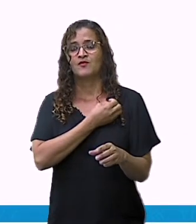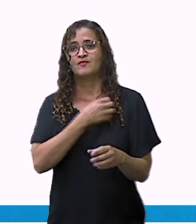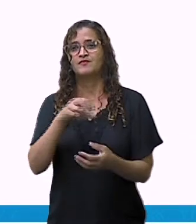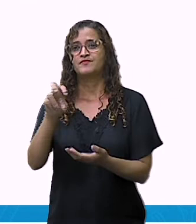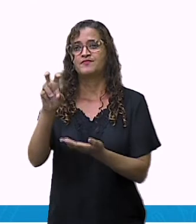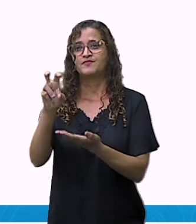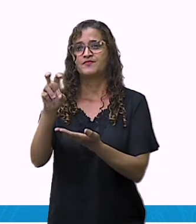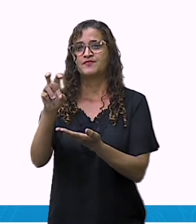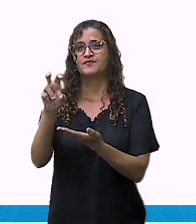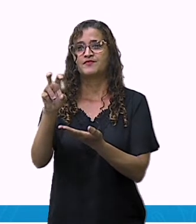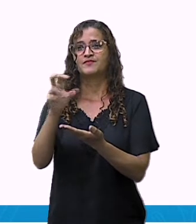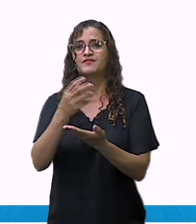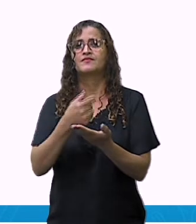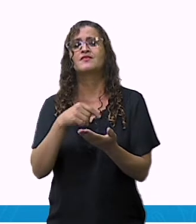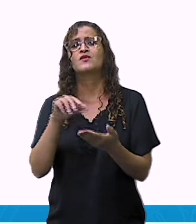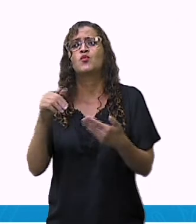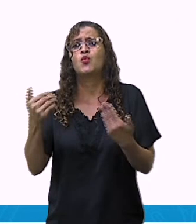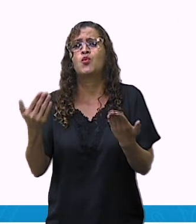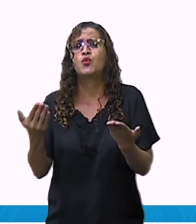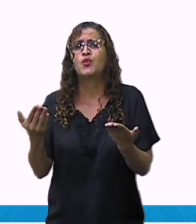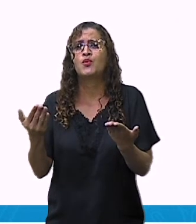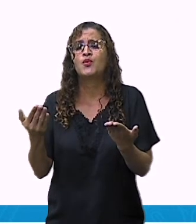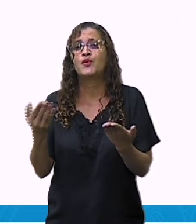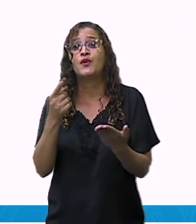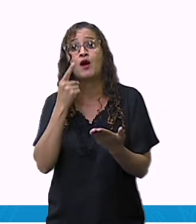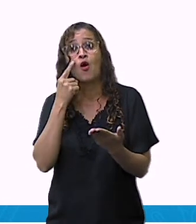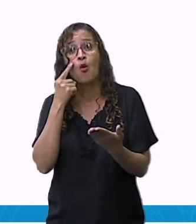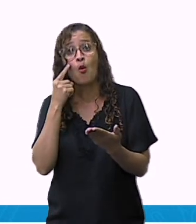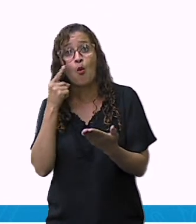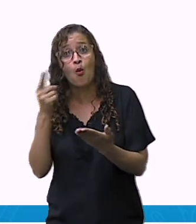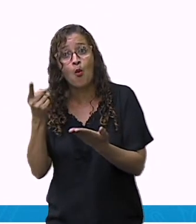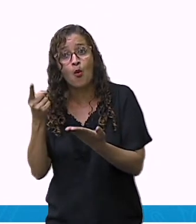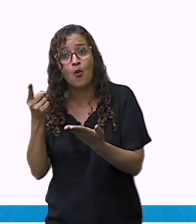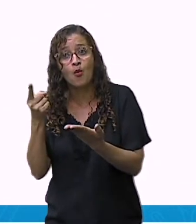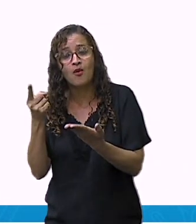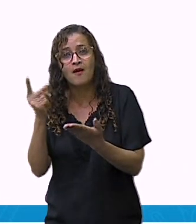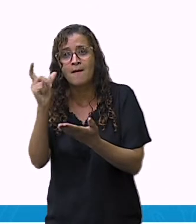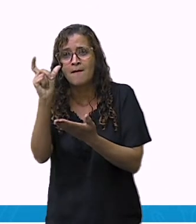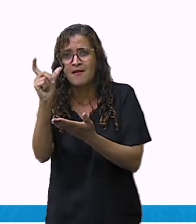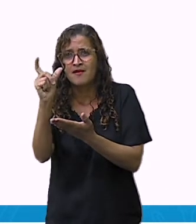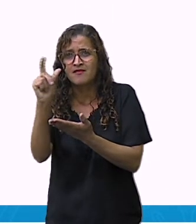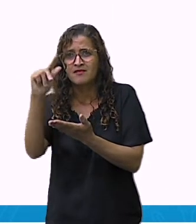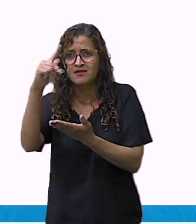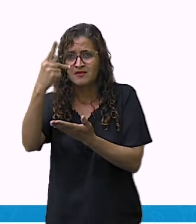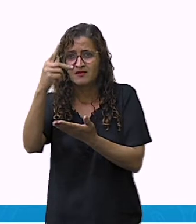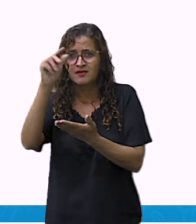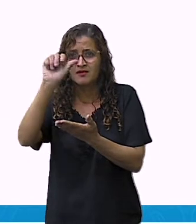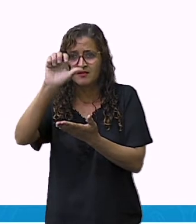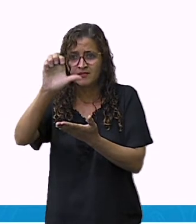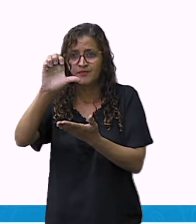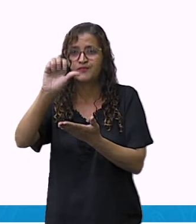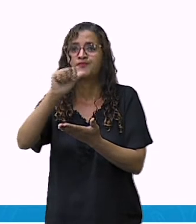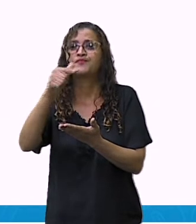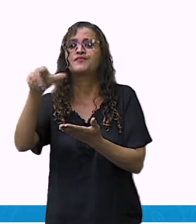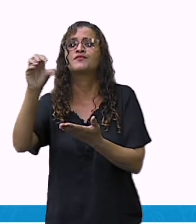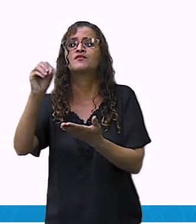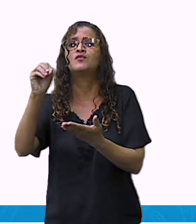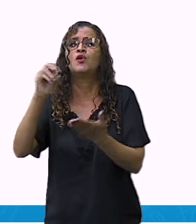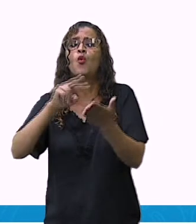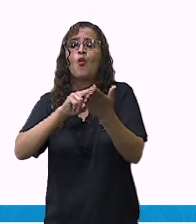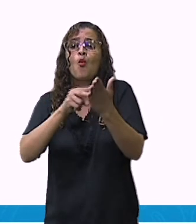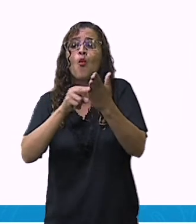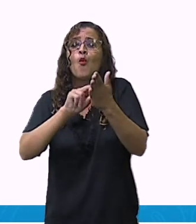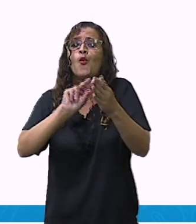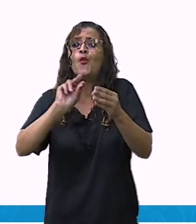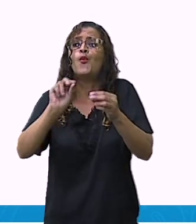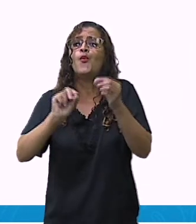Quais são os significados da palavra peão que estão na reprodução da